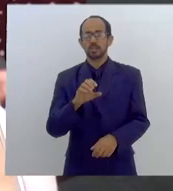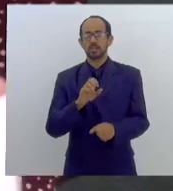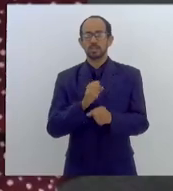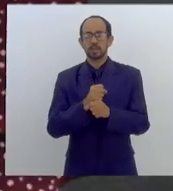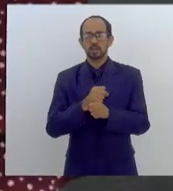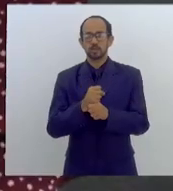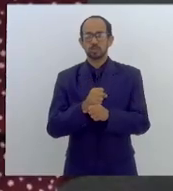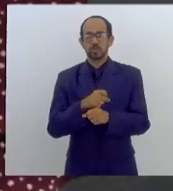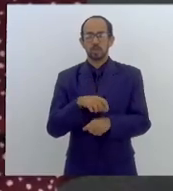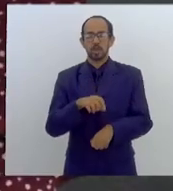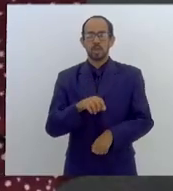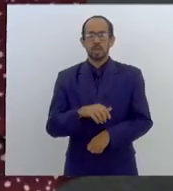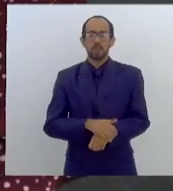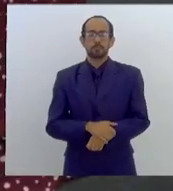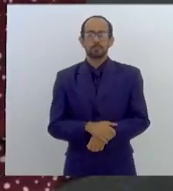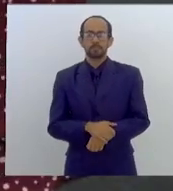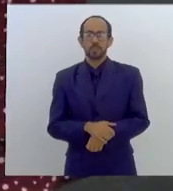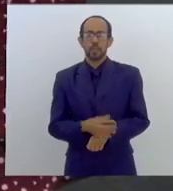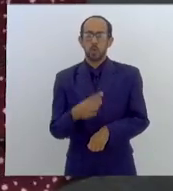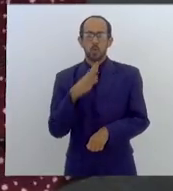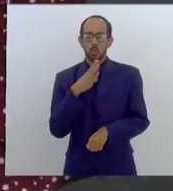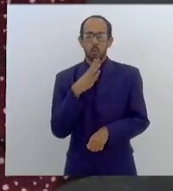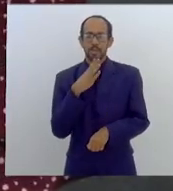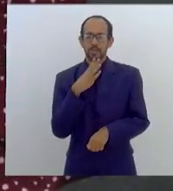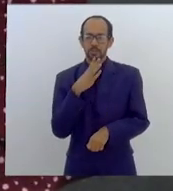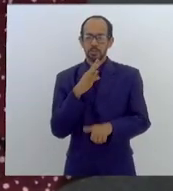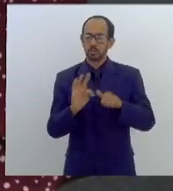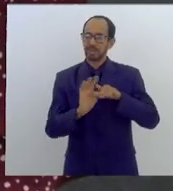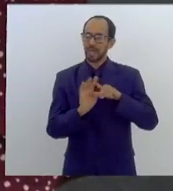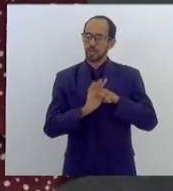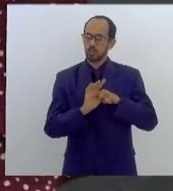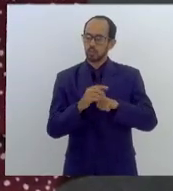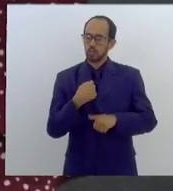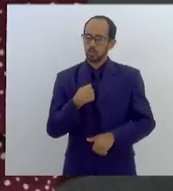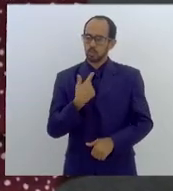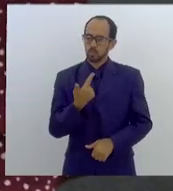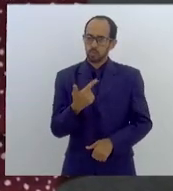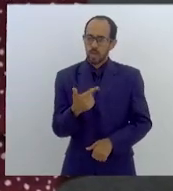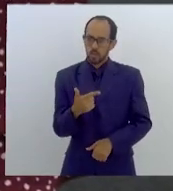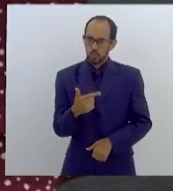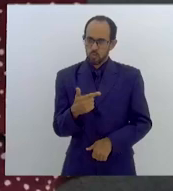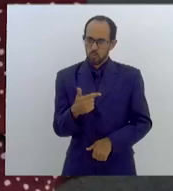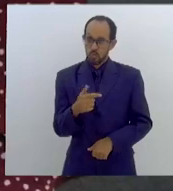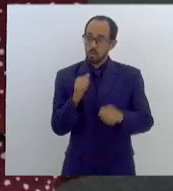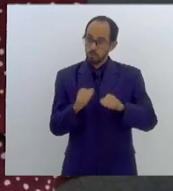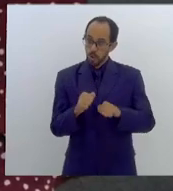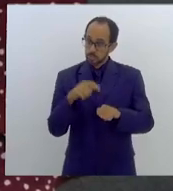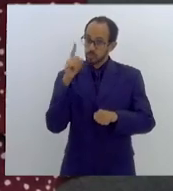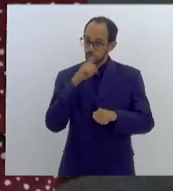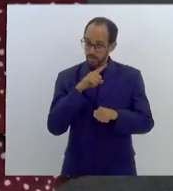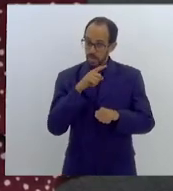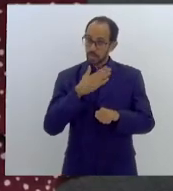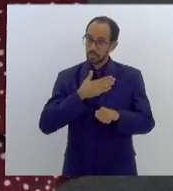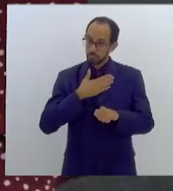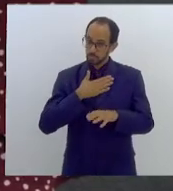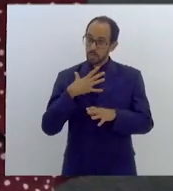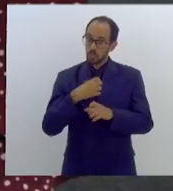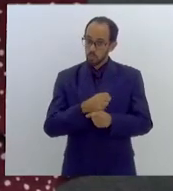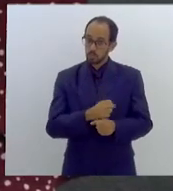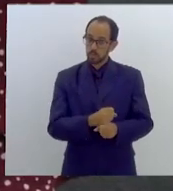Eu não tenho conhecimento técnico, senhor presidente. Eu posso ter errado na minha